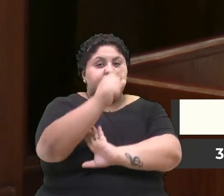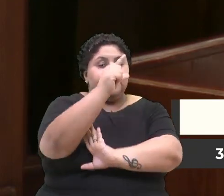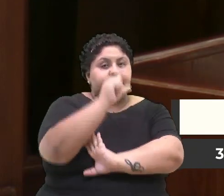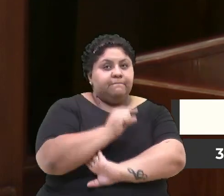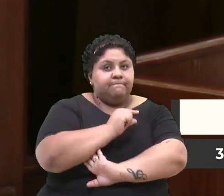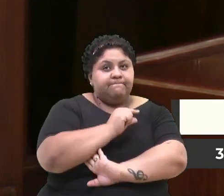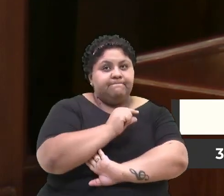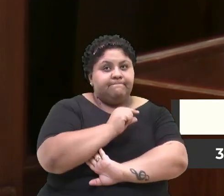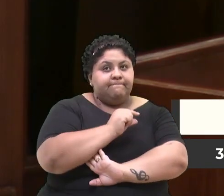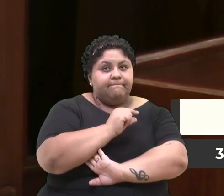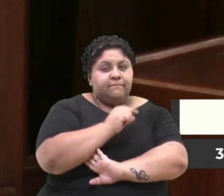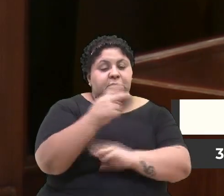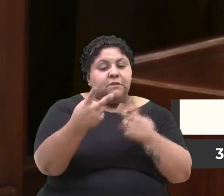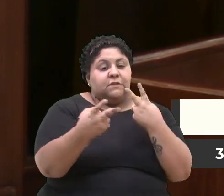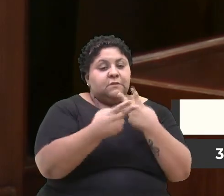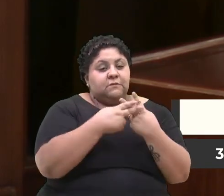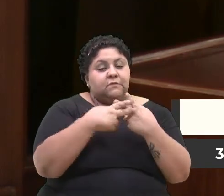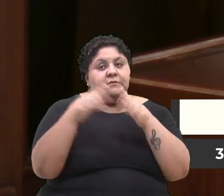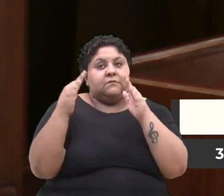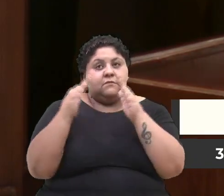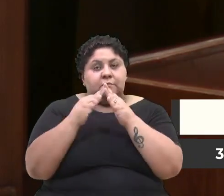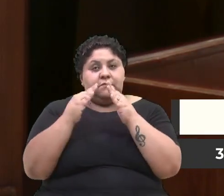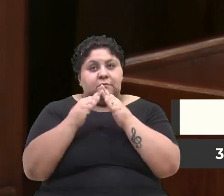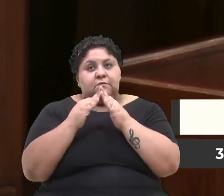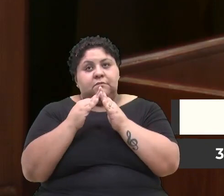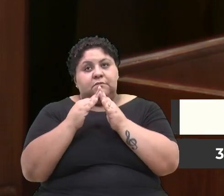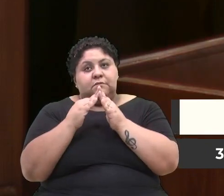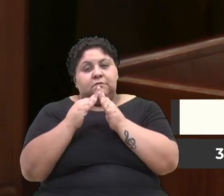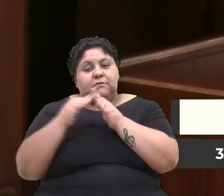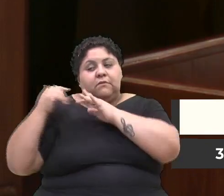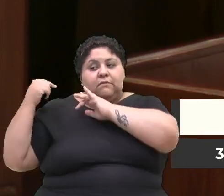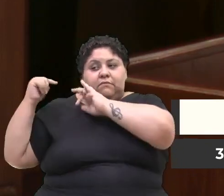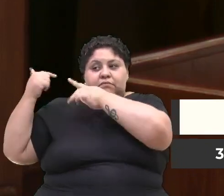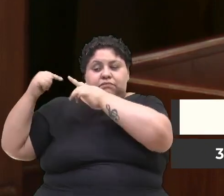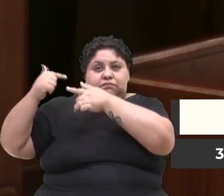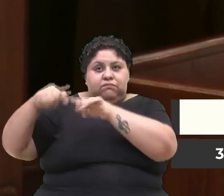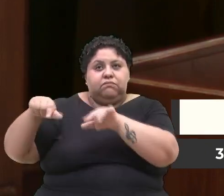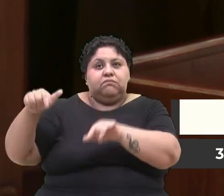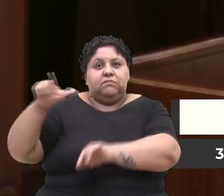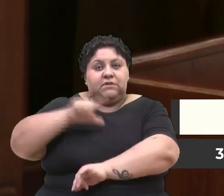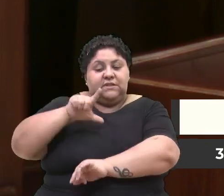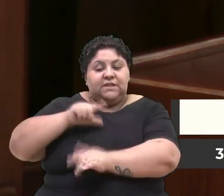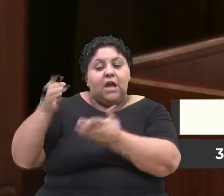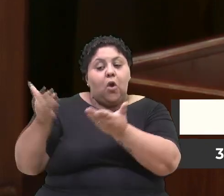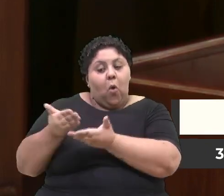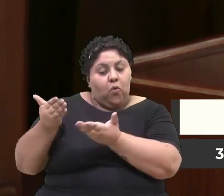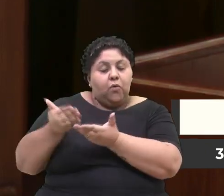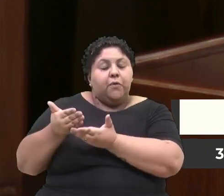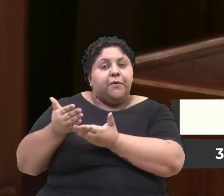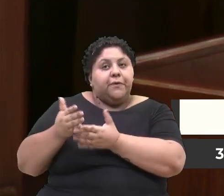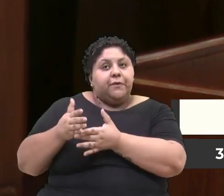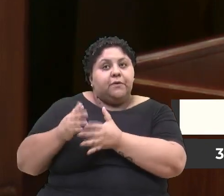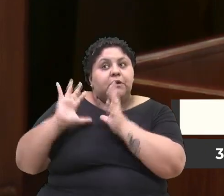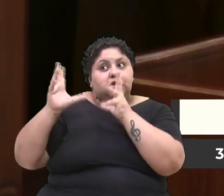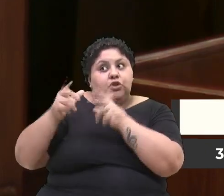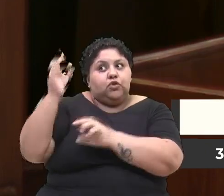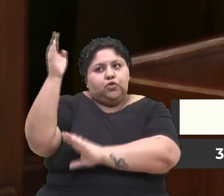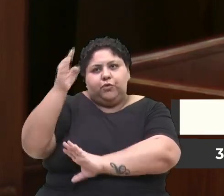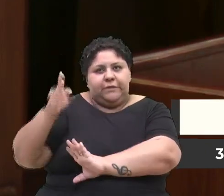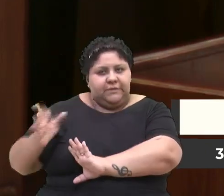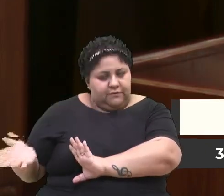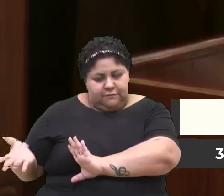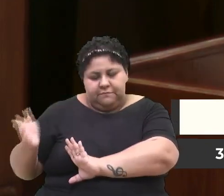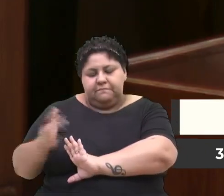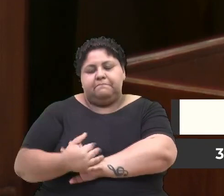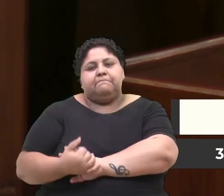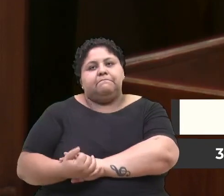esses presídios, essas casas prisionais tradicionais que se tem hoje, né, em todo o Brasil praticamente.